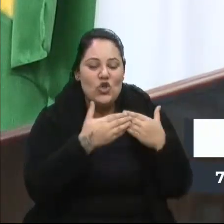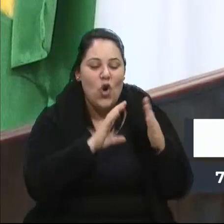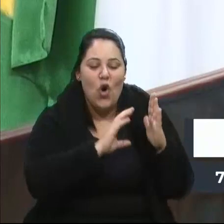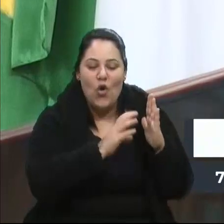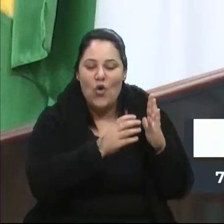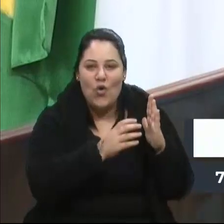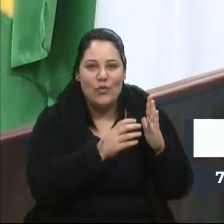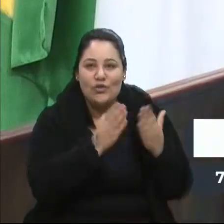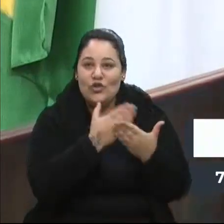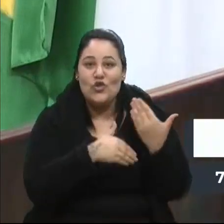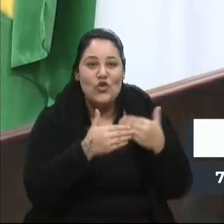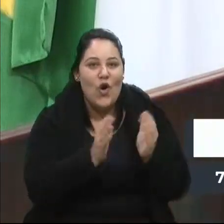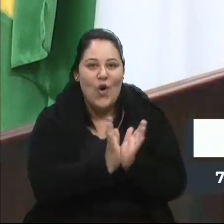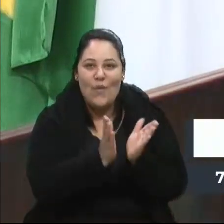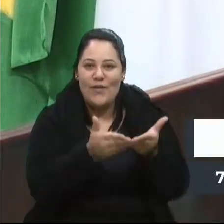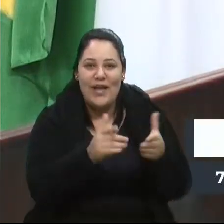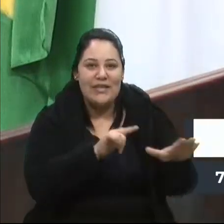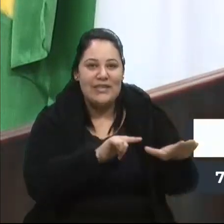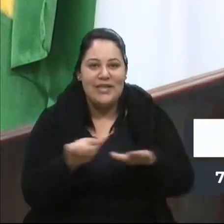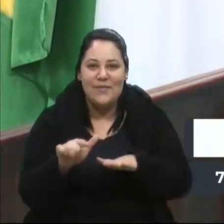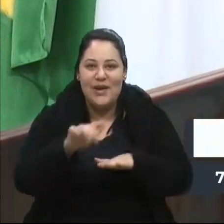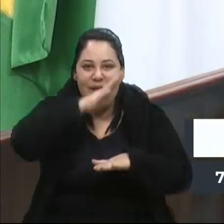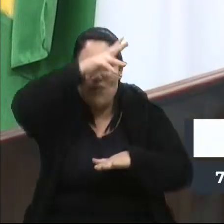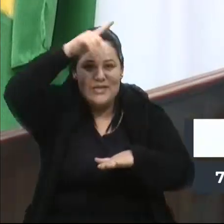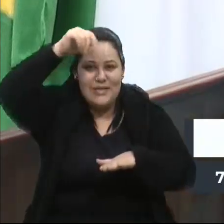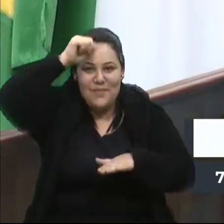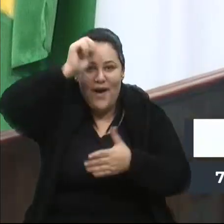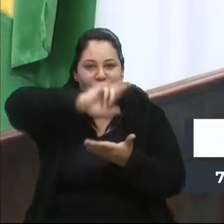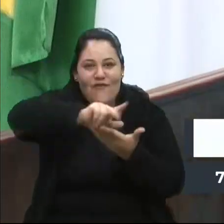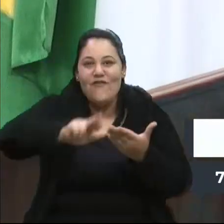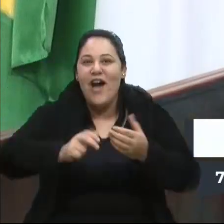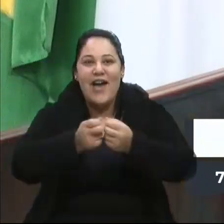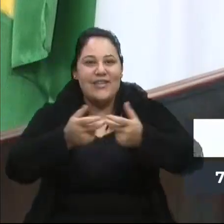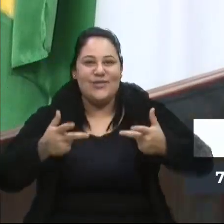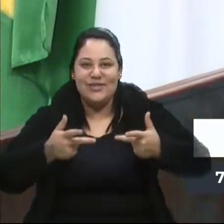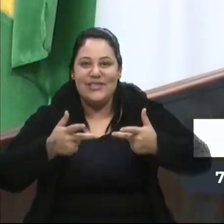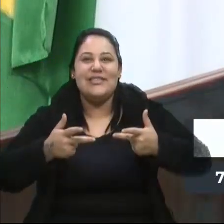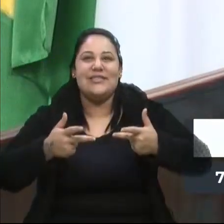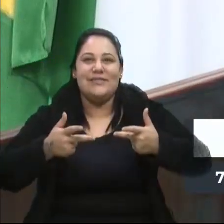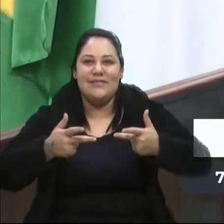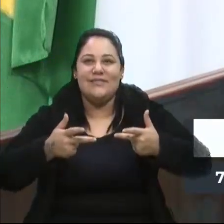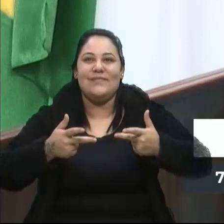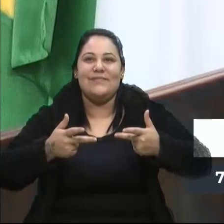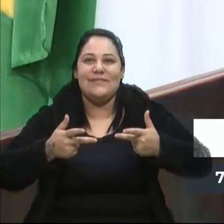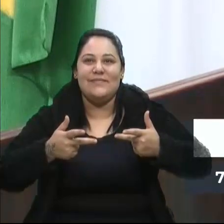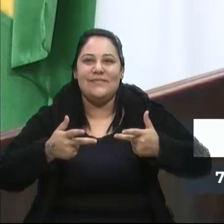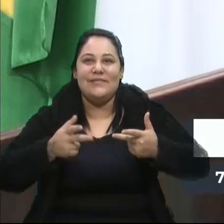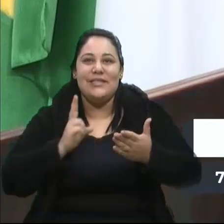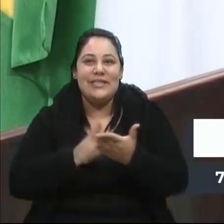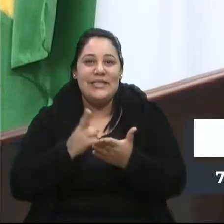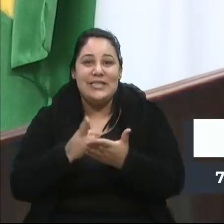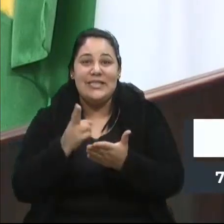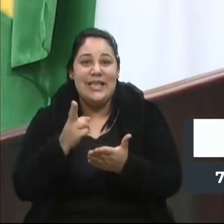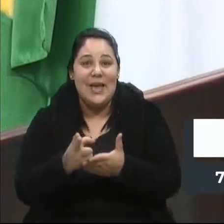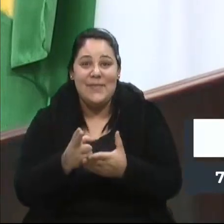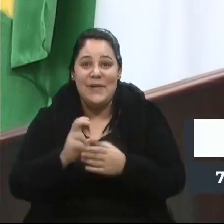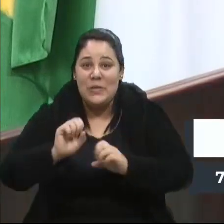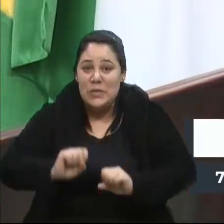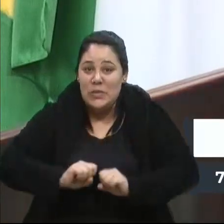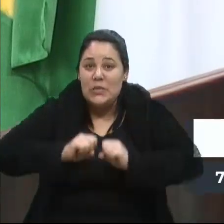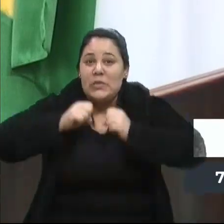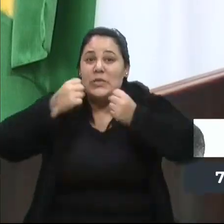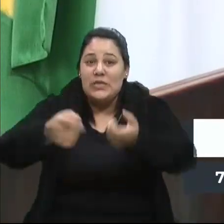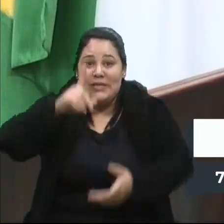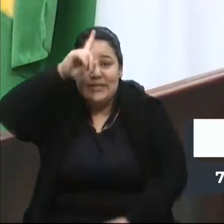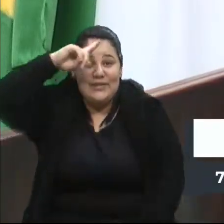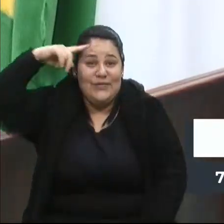de todas as comissões, a Semana Municipal, não sei do que, eles estão, eu ia dizer se quebrando aqui, mas é mais ou menos nessa